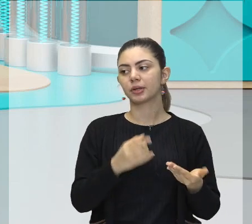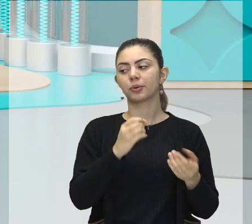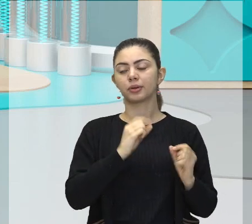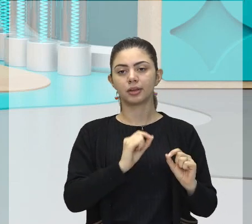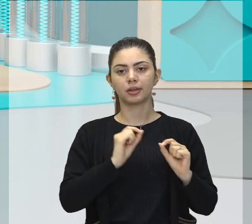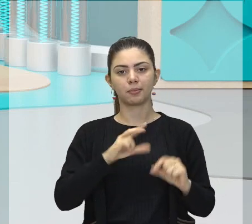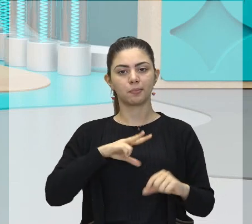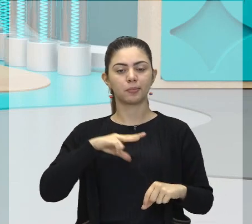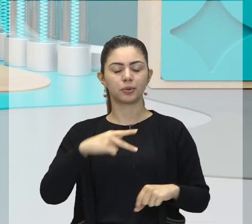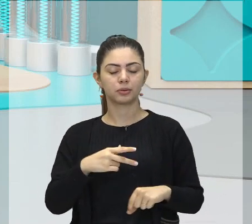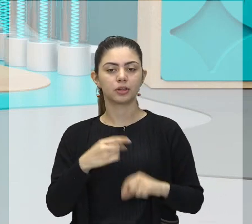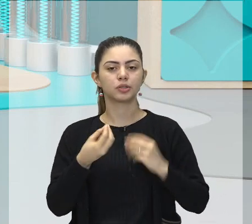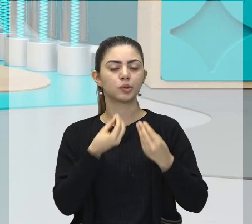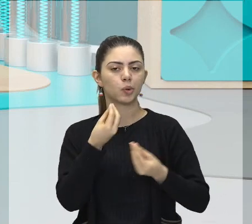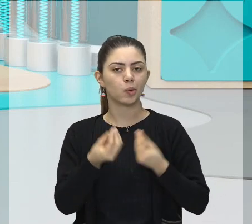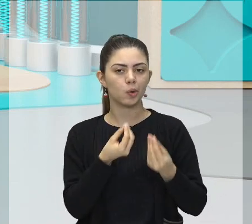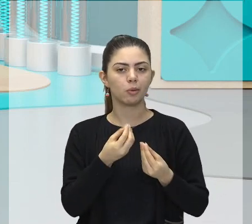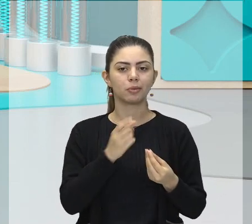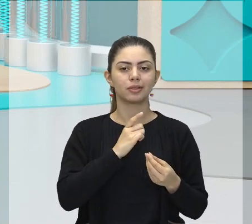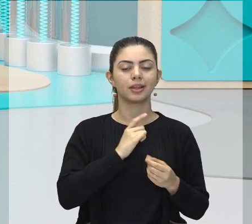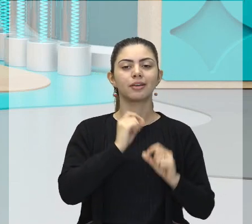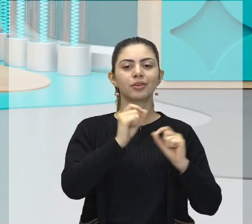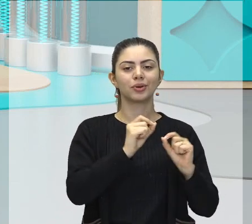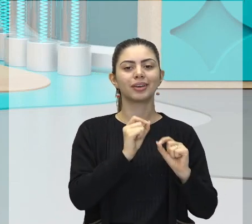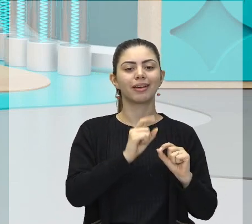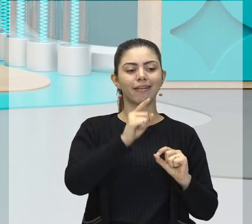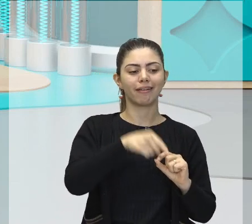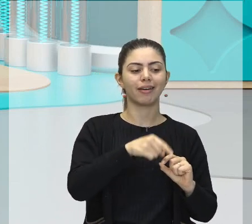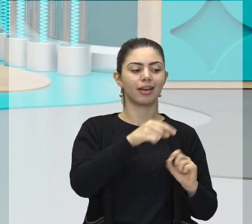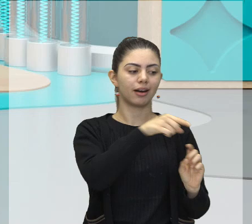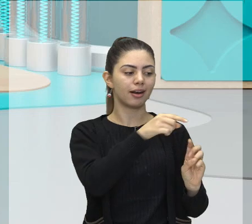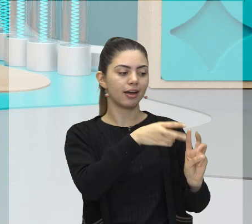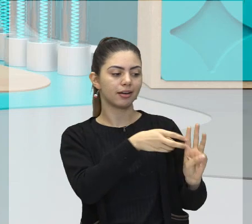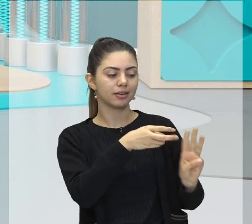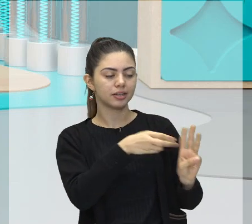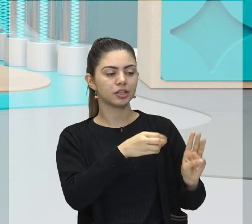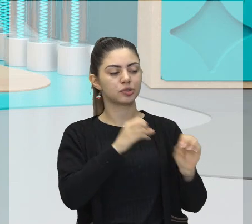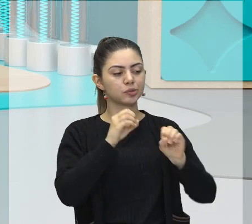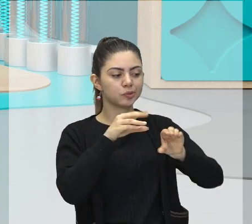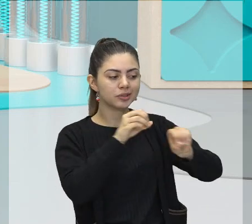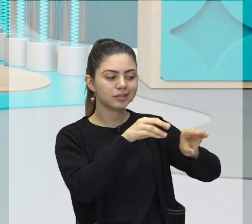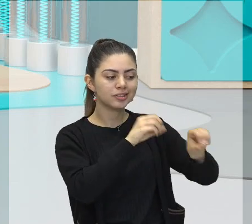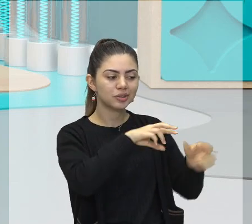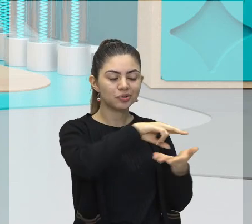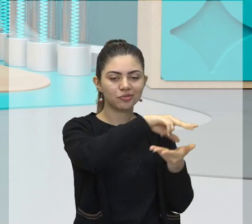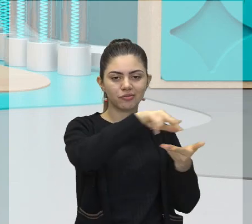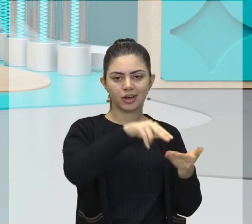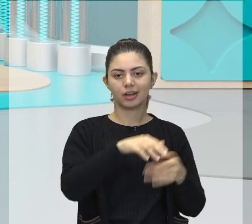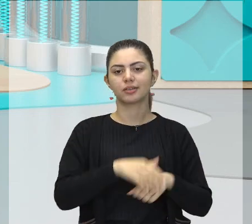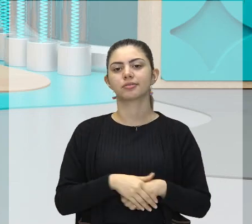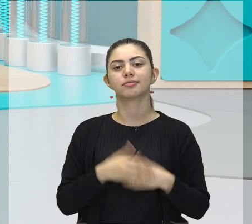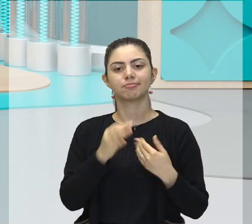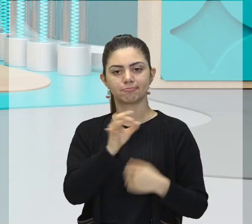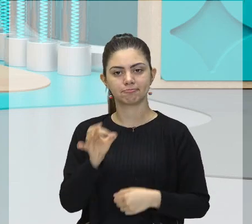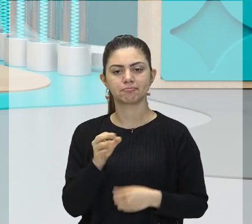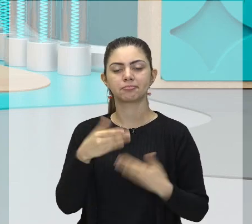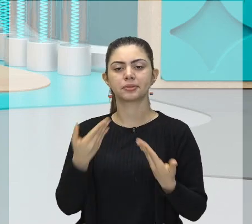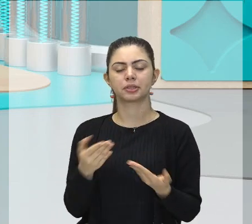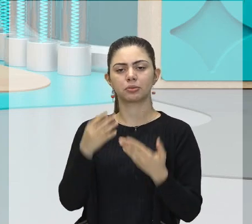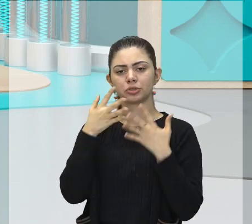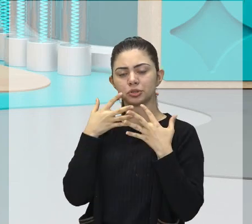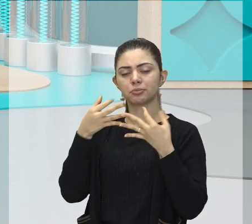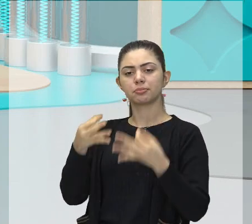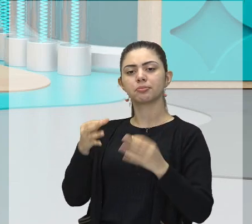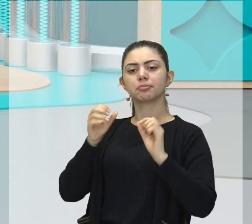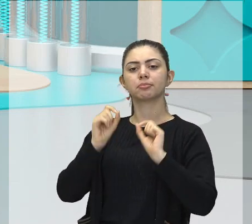catequizou, aculturou o nosso nativo, certo? Então, a gente pode observar